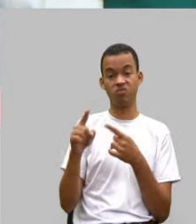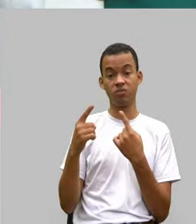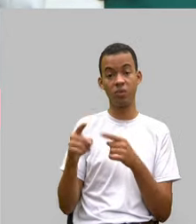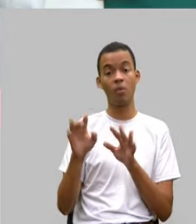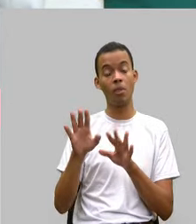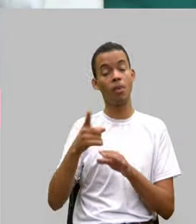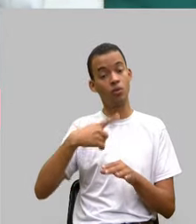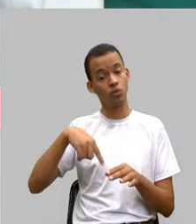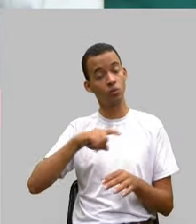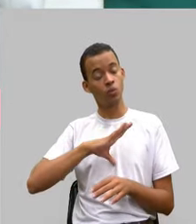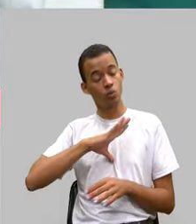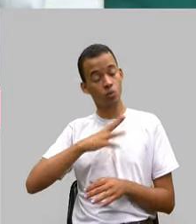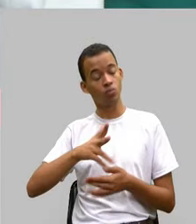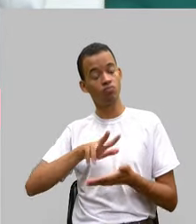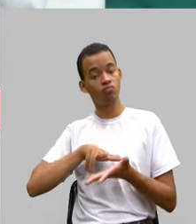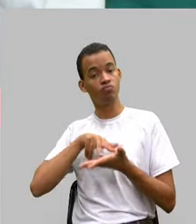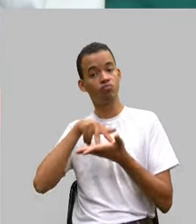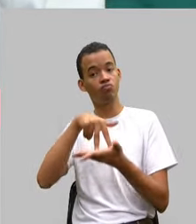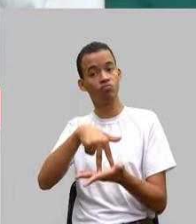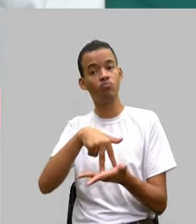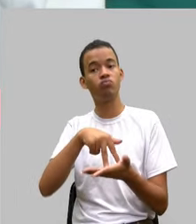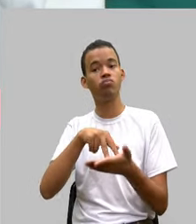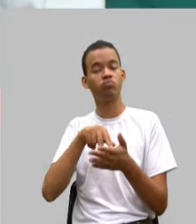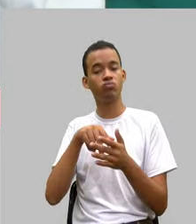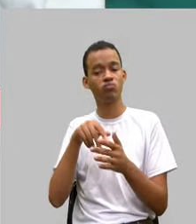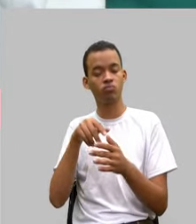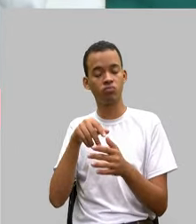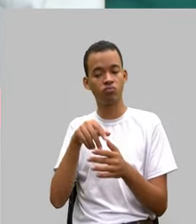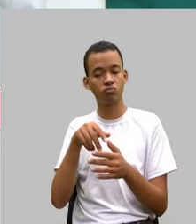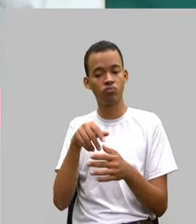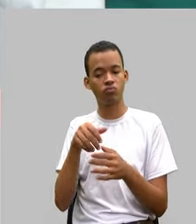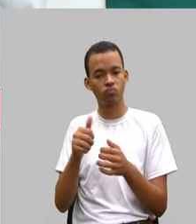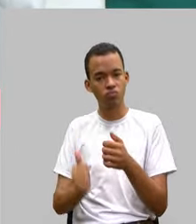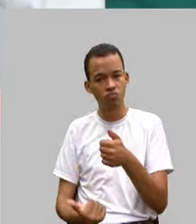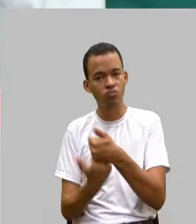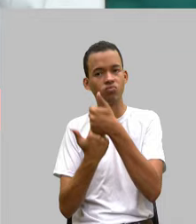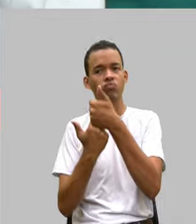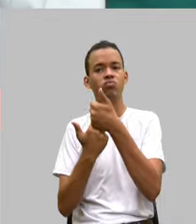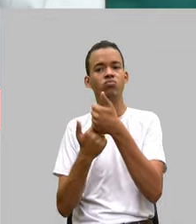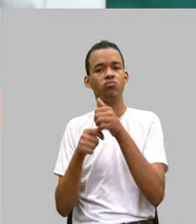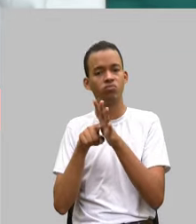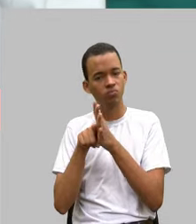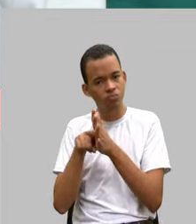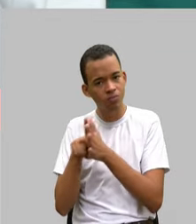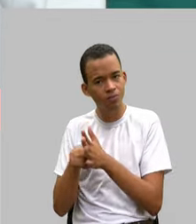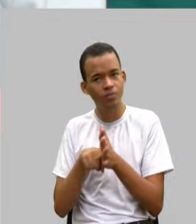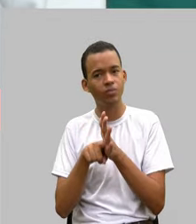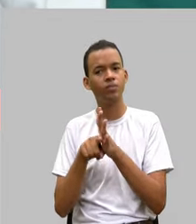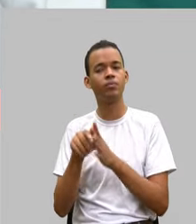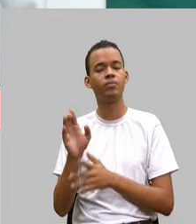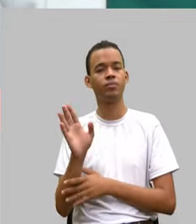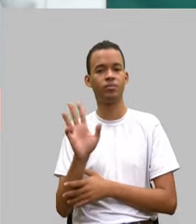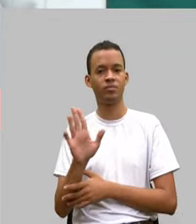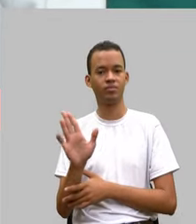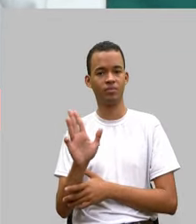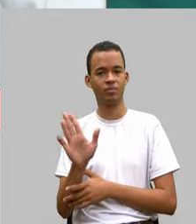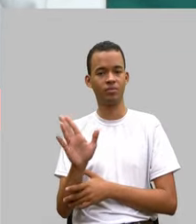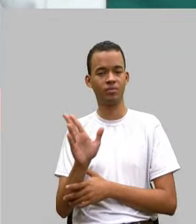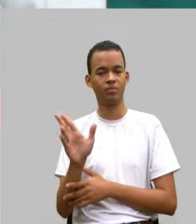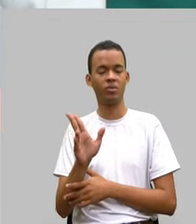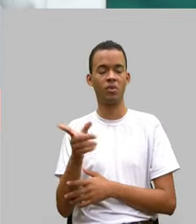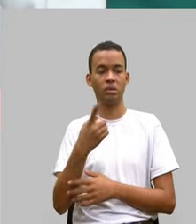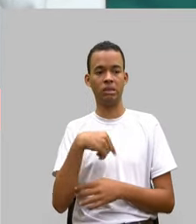de maneira muito decisiva as pesquisas com cannabis que nós não temos nenhum tipo de receio né no uso